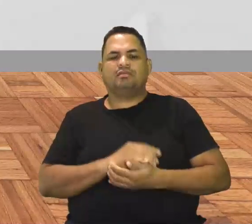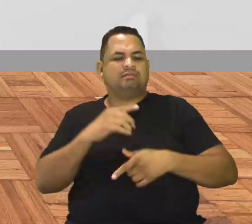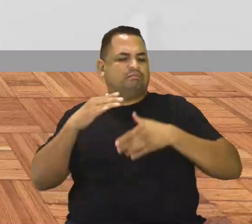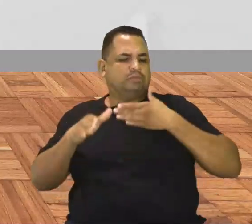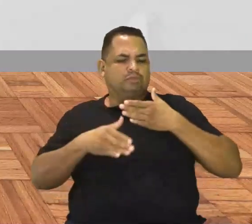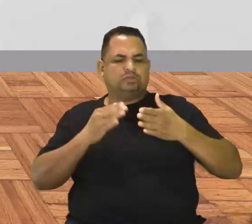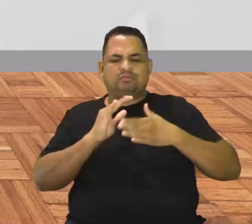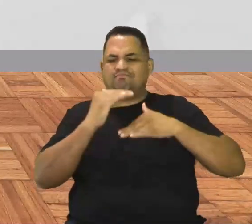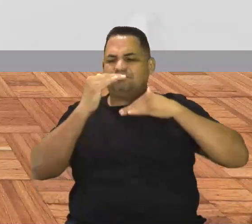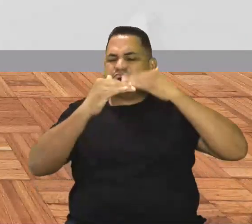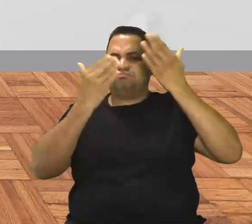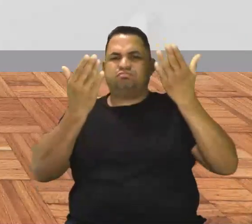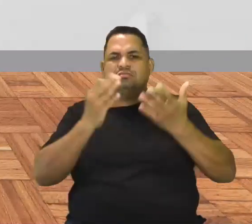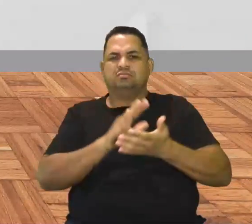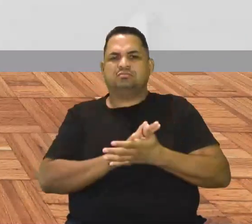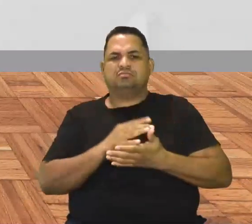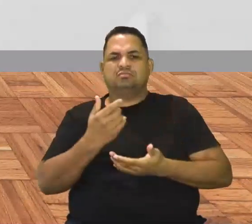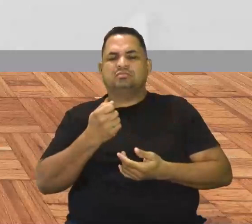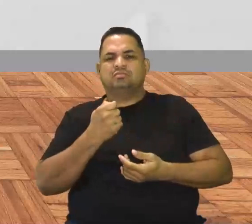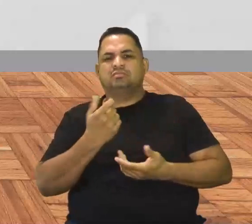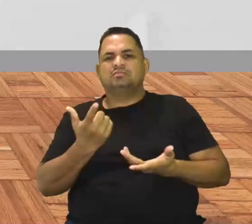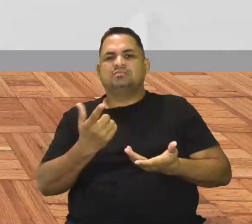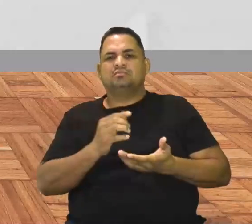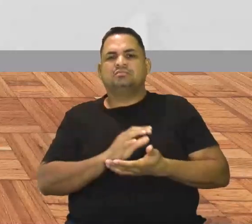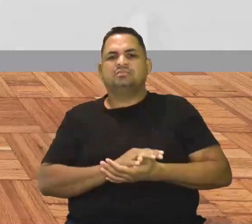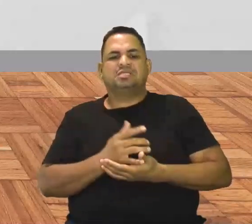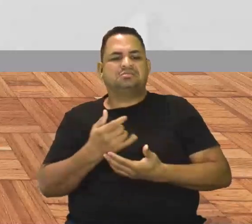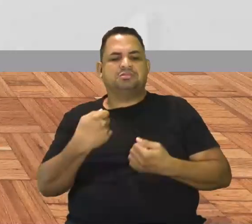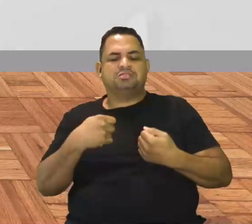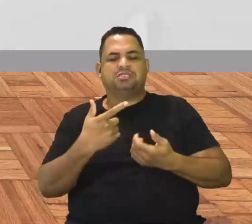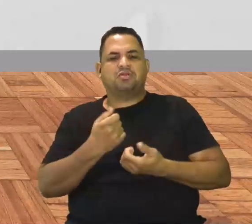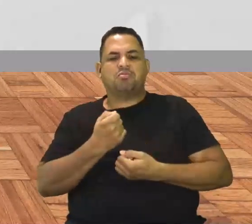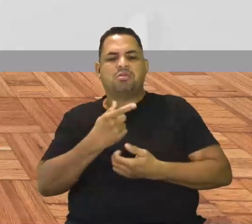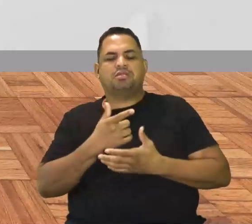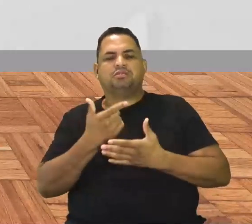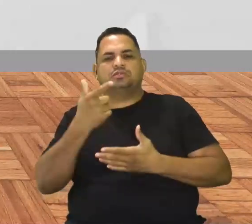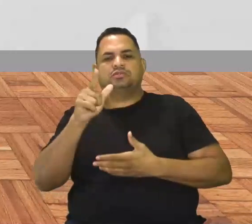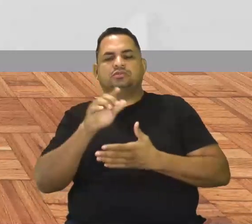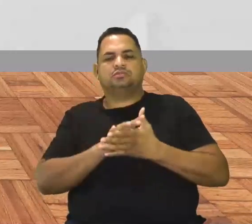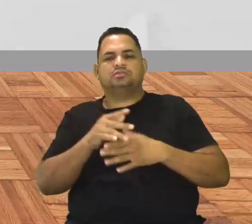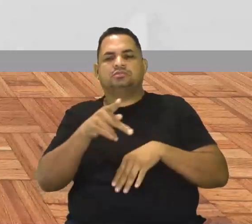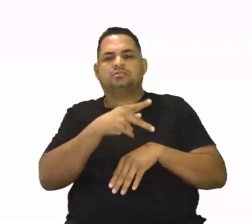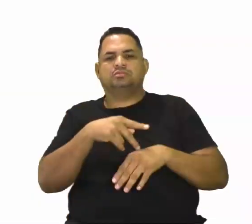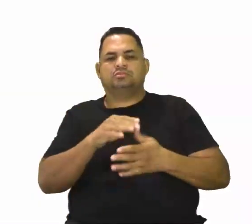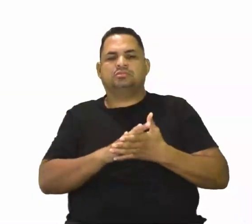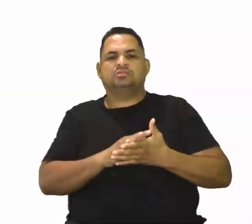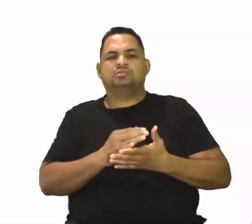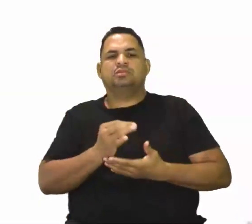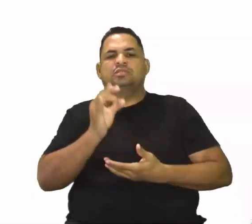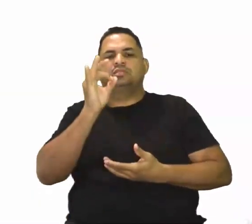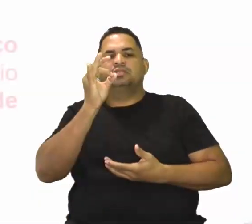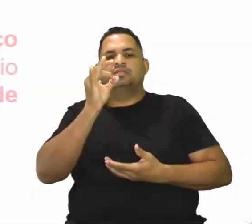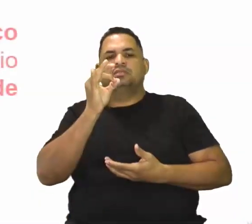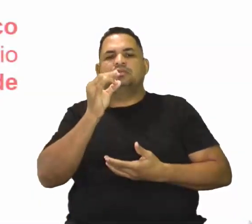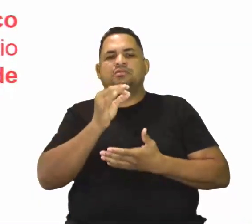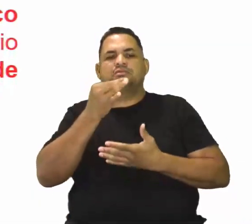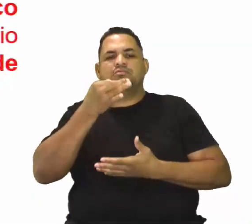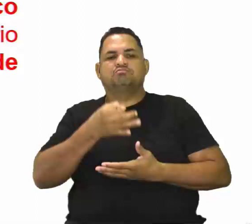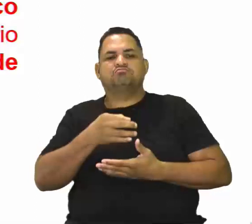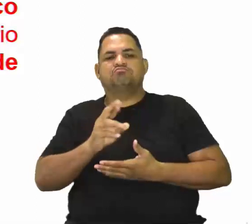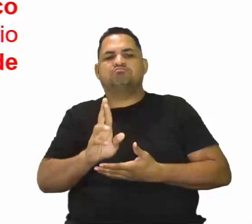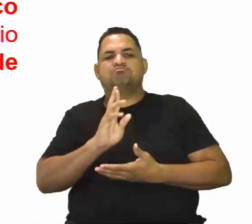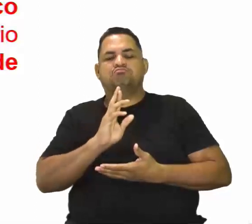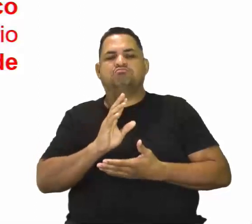produção. Não vamos depender só de comprar de outros países. Então, a resposta correta na tela de vocês é